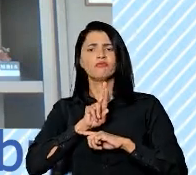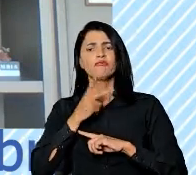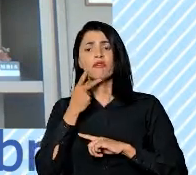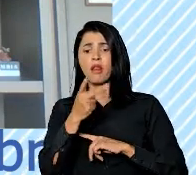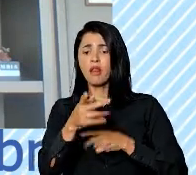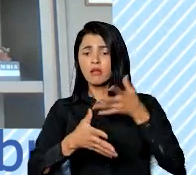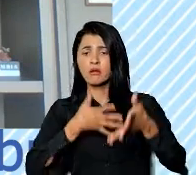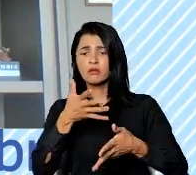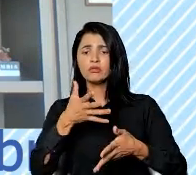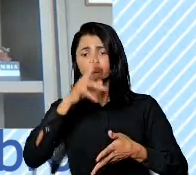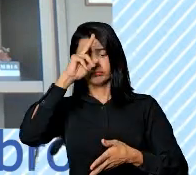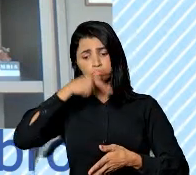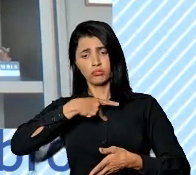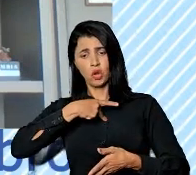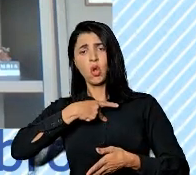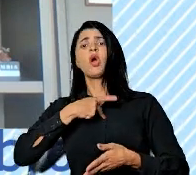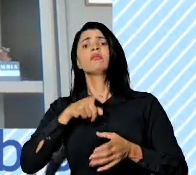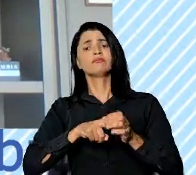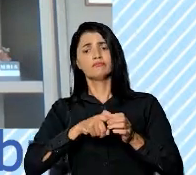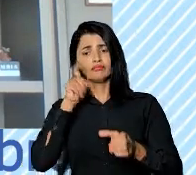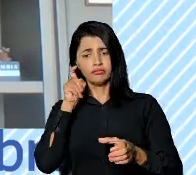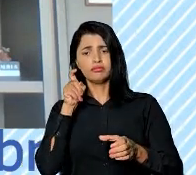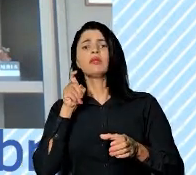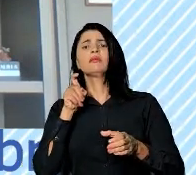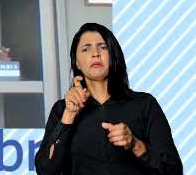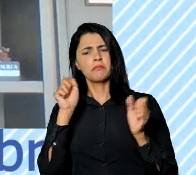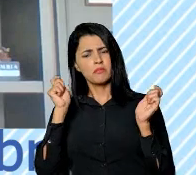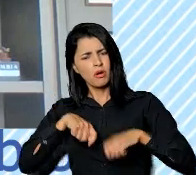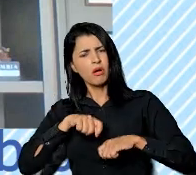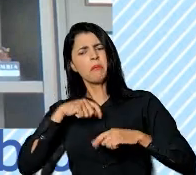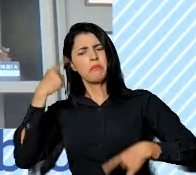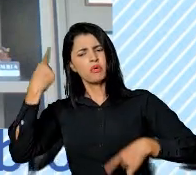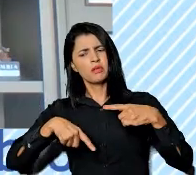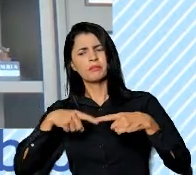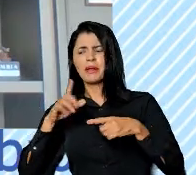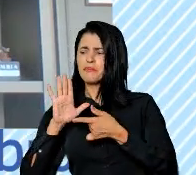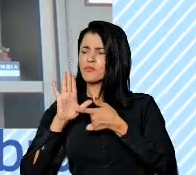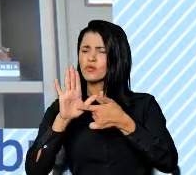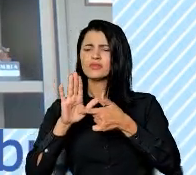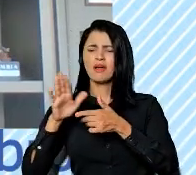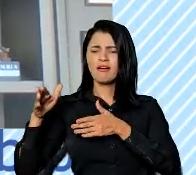Nós estamos querendo emancipação política para apontarmos os caminhos